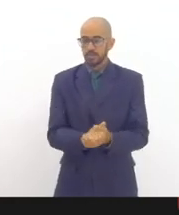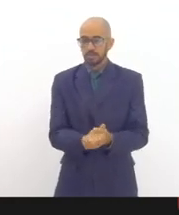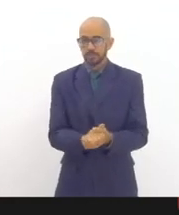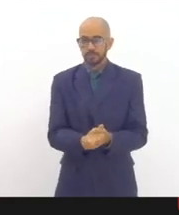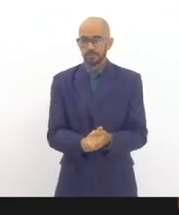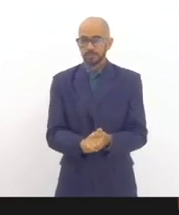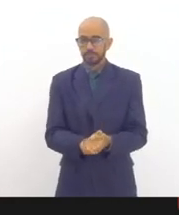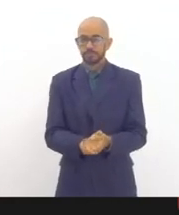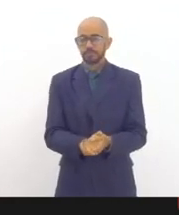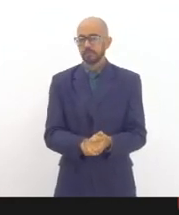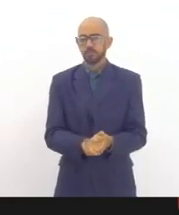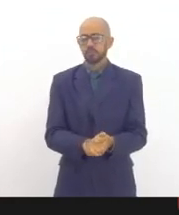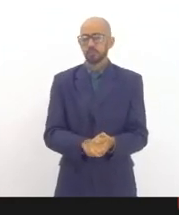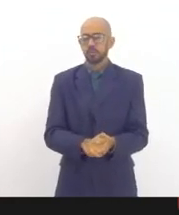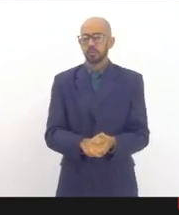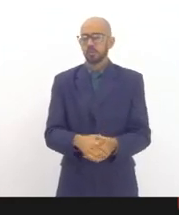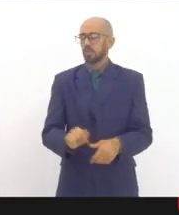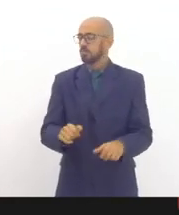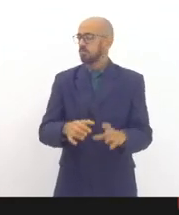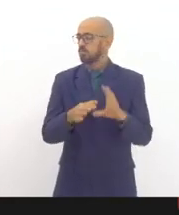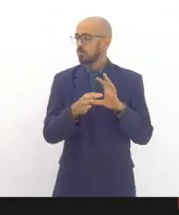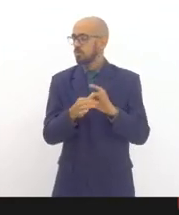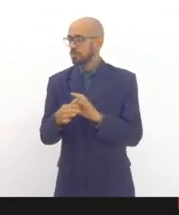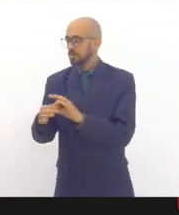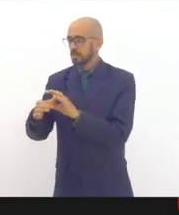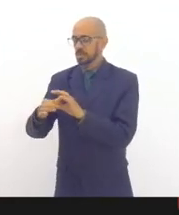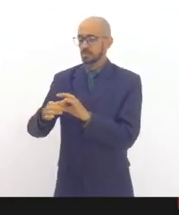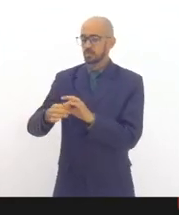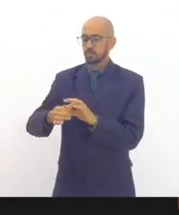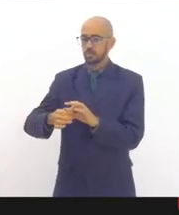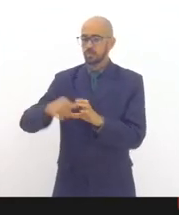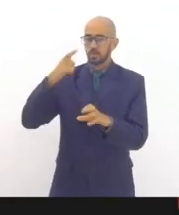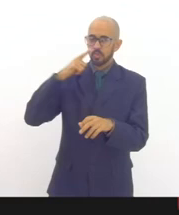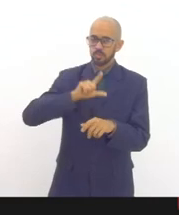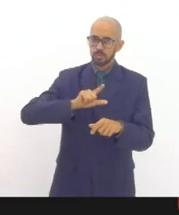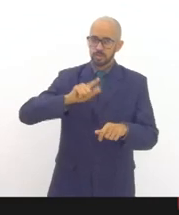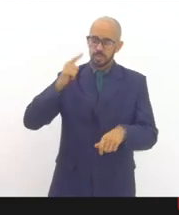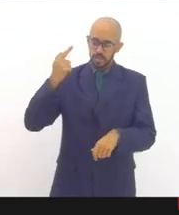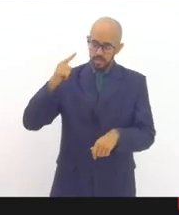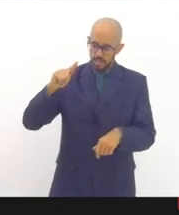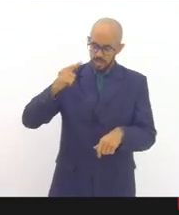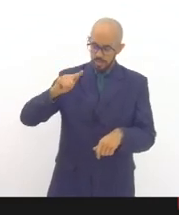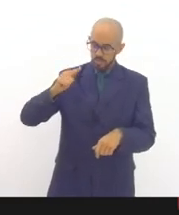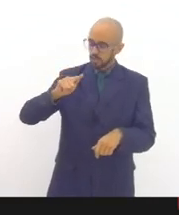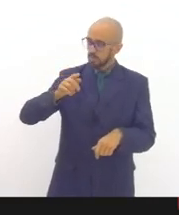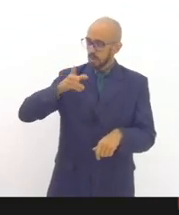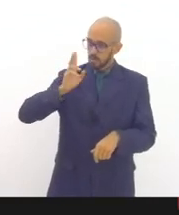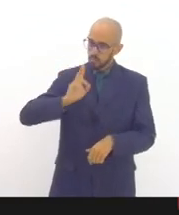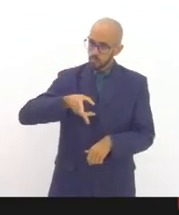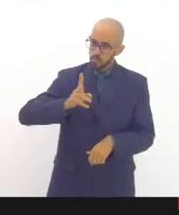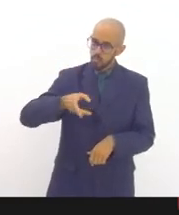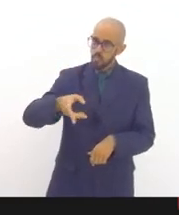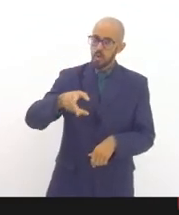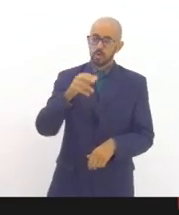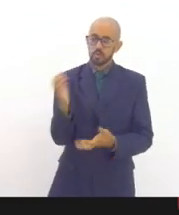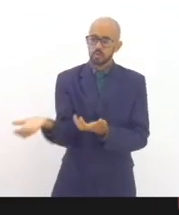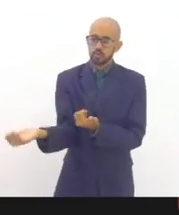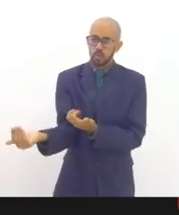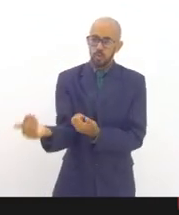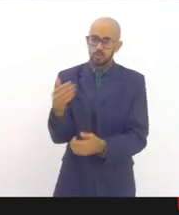uma situação que garanta a permanência desses jovens na